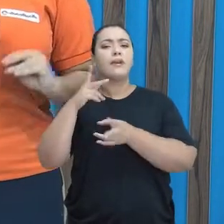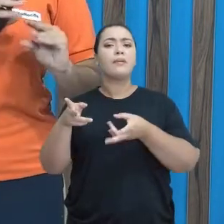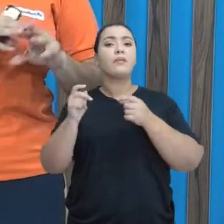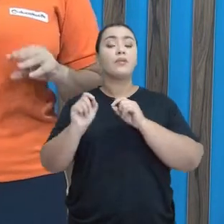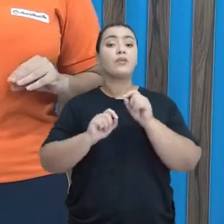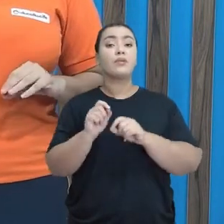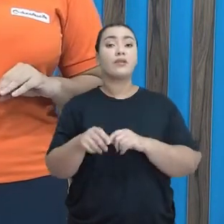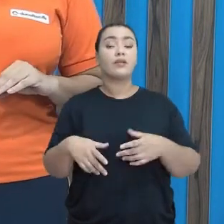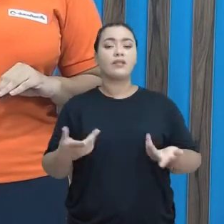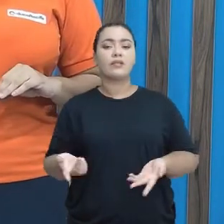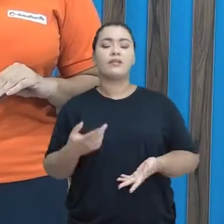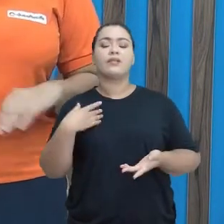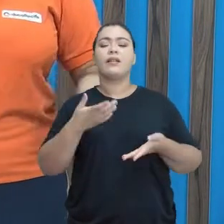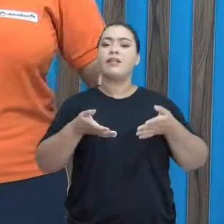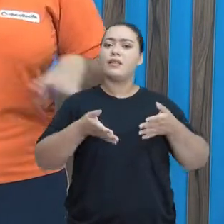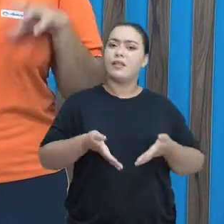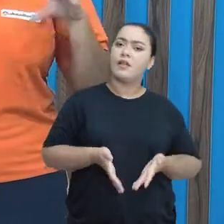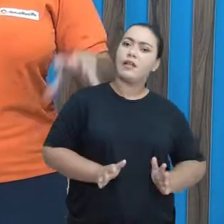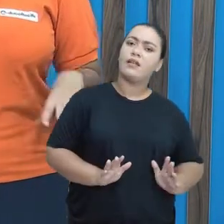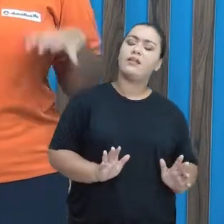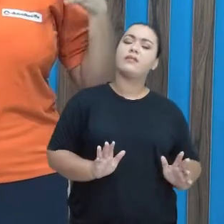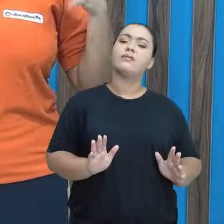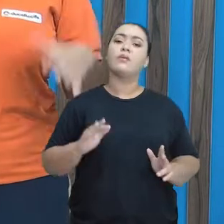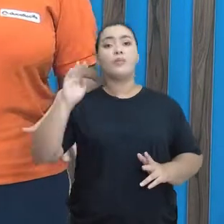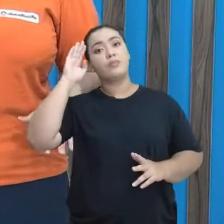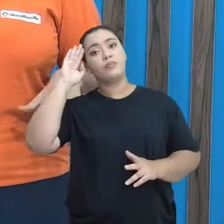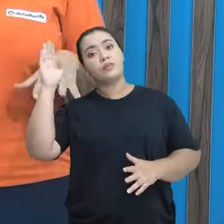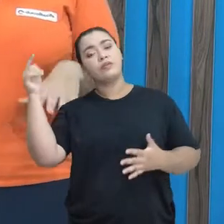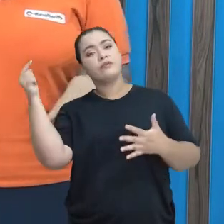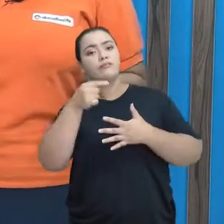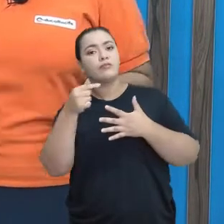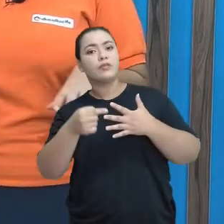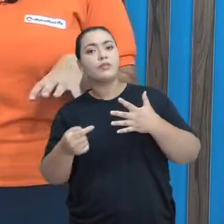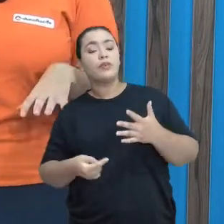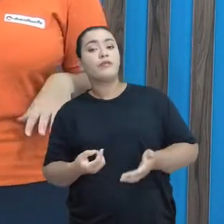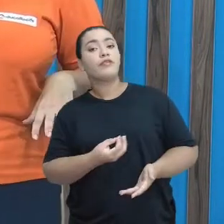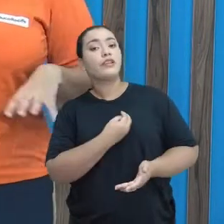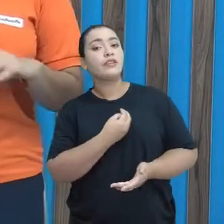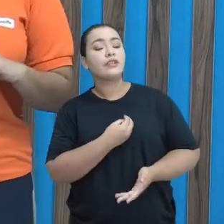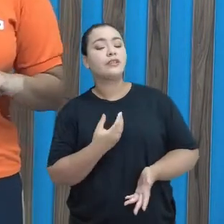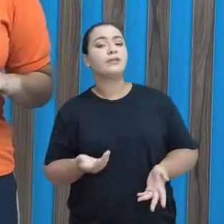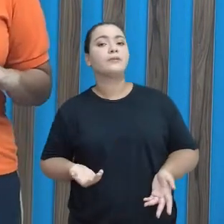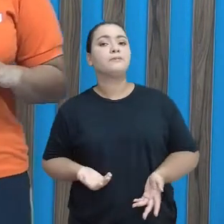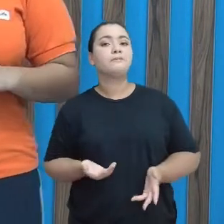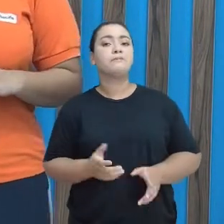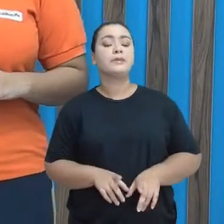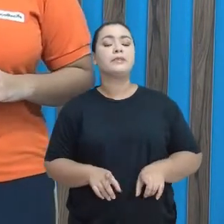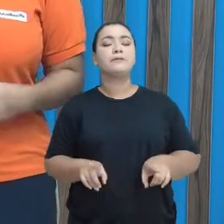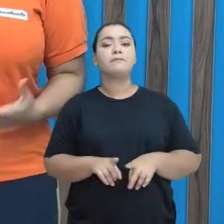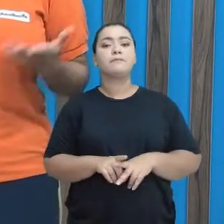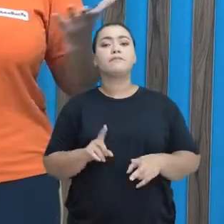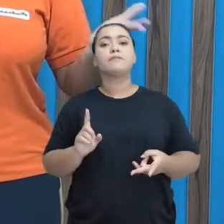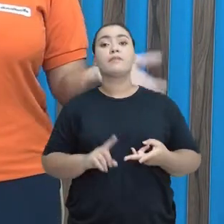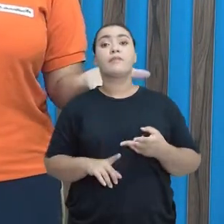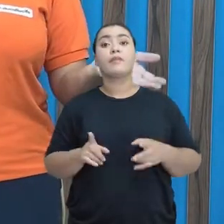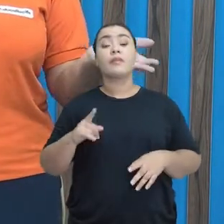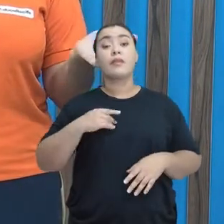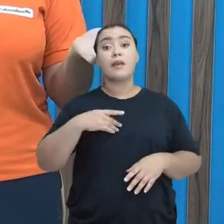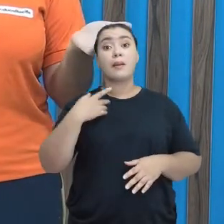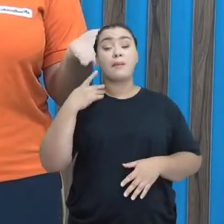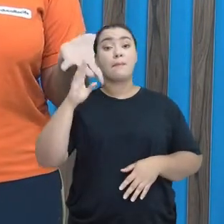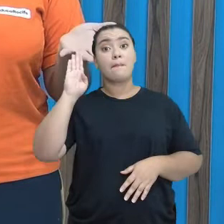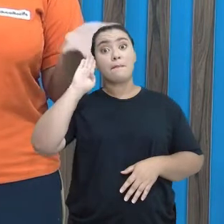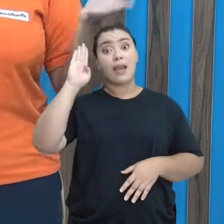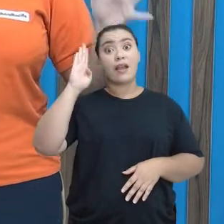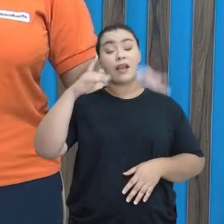vê quando ela nasce, os principais aspectos de sua vida, a gente vê as suas principais conquistas,